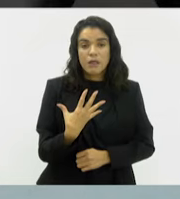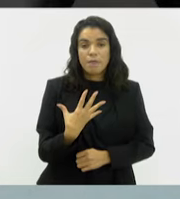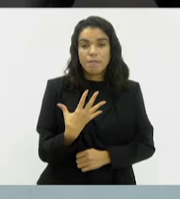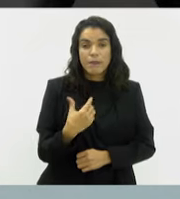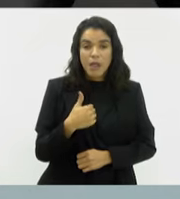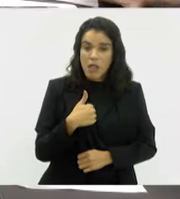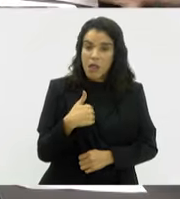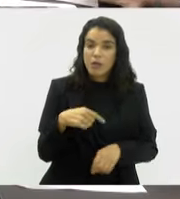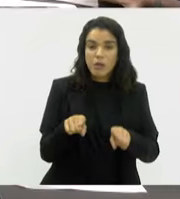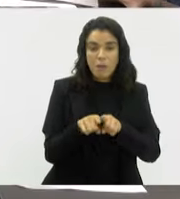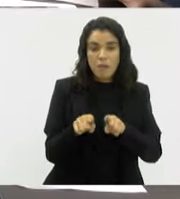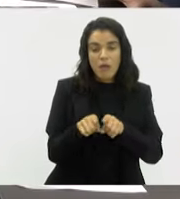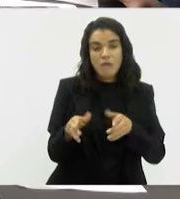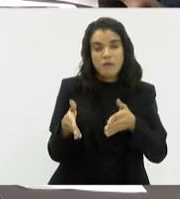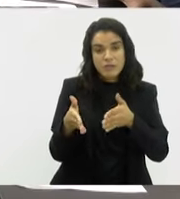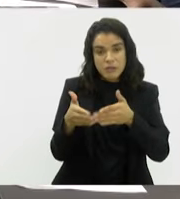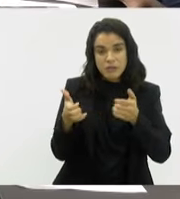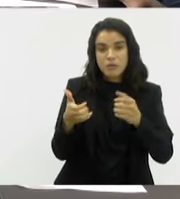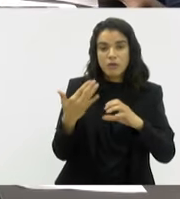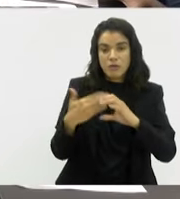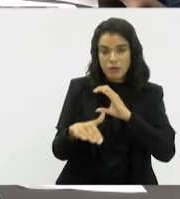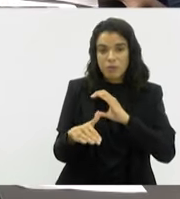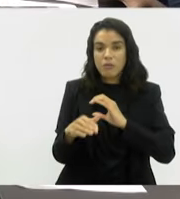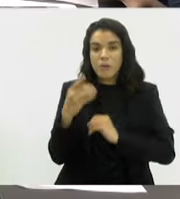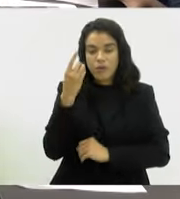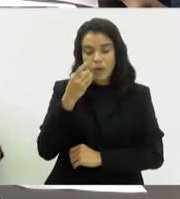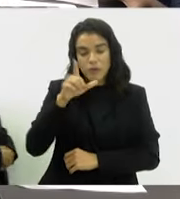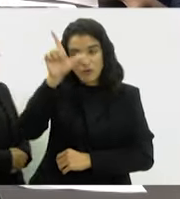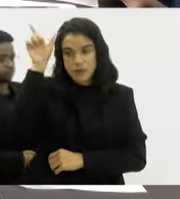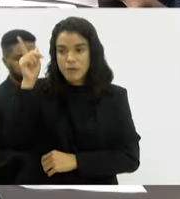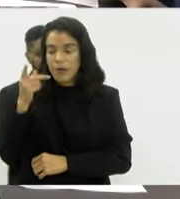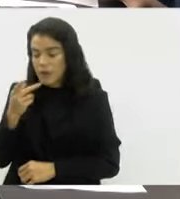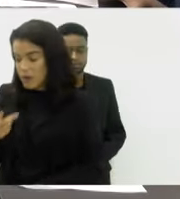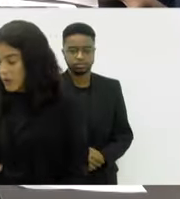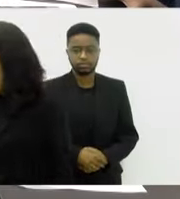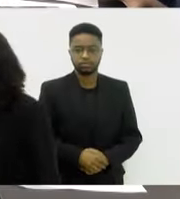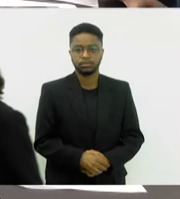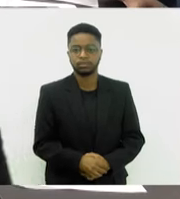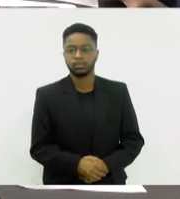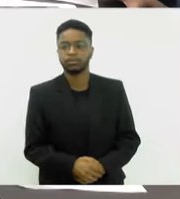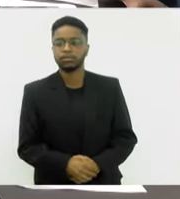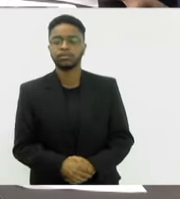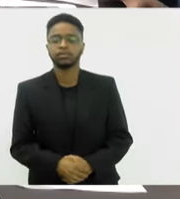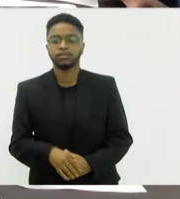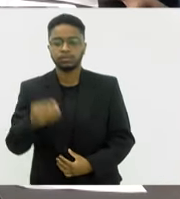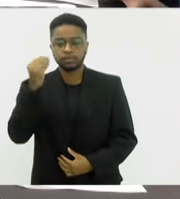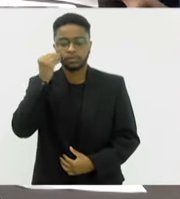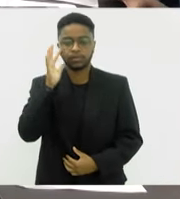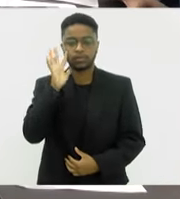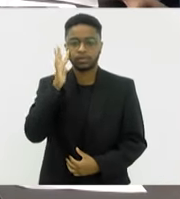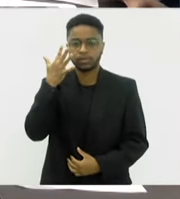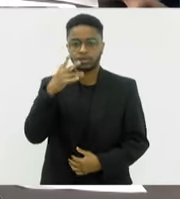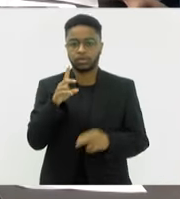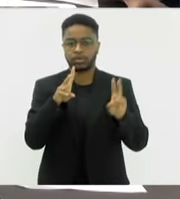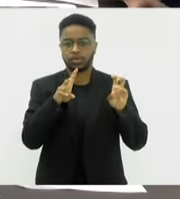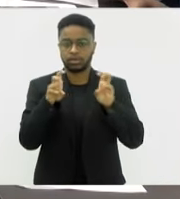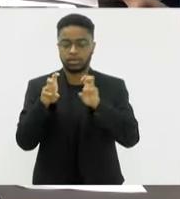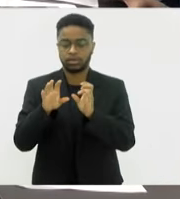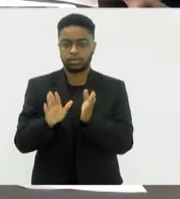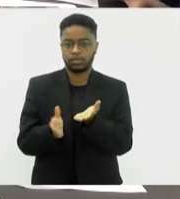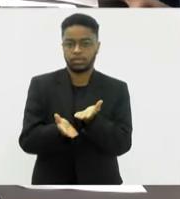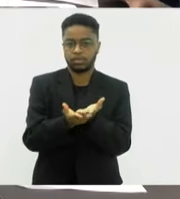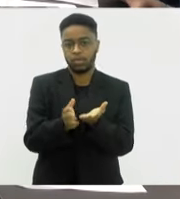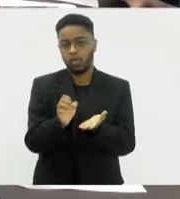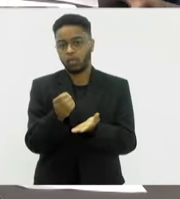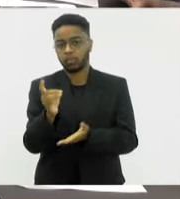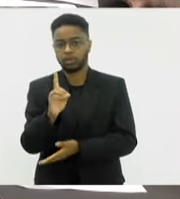Eu faria o encaminhamento aqui antes de ouvir o deputado Luiz Paulo, no sentido da gente enfrentar a questão da anexação